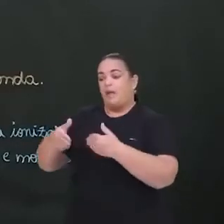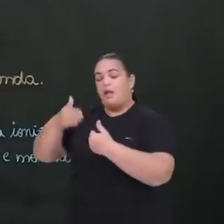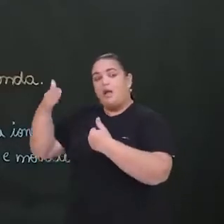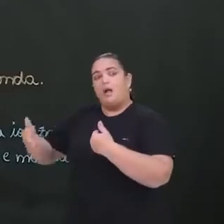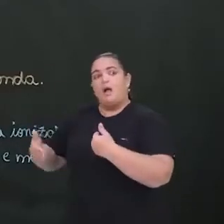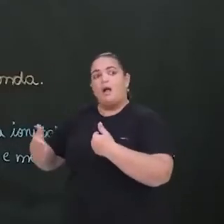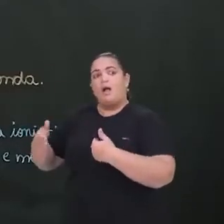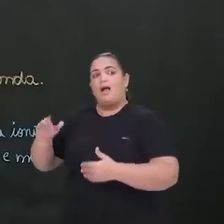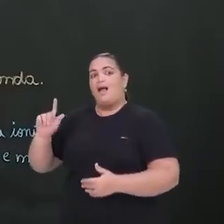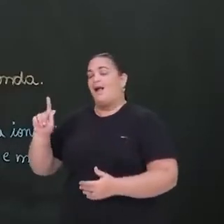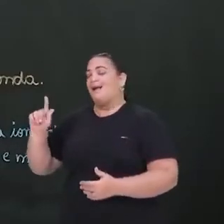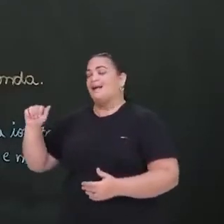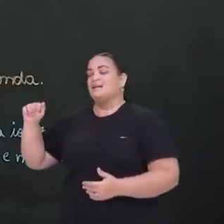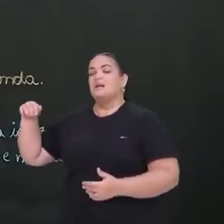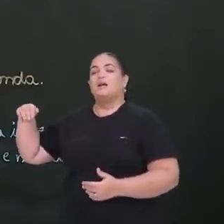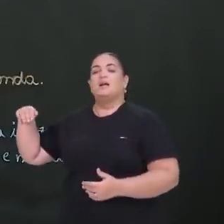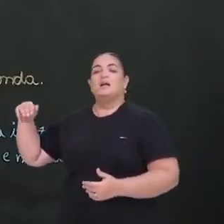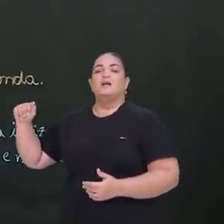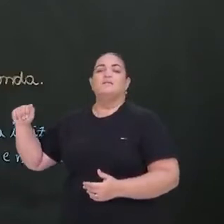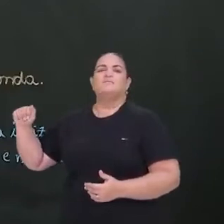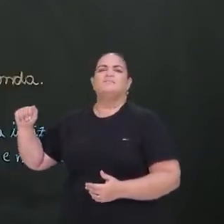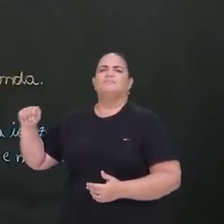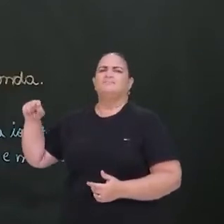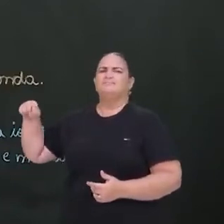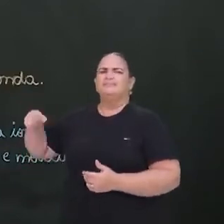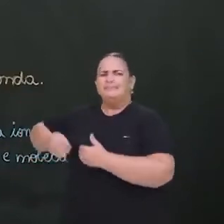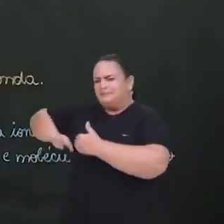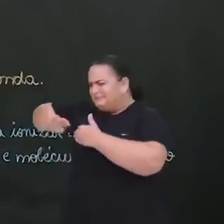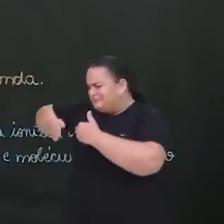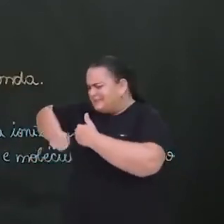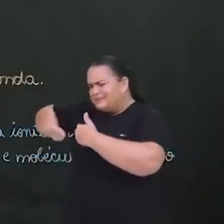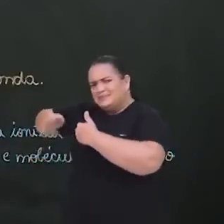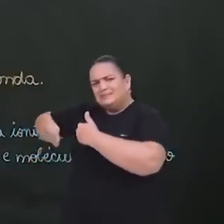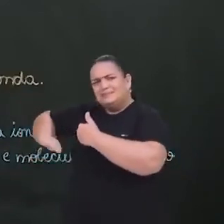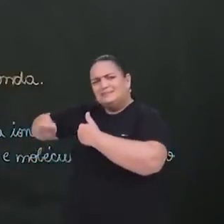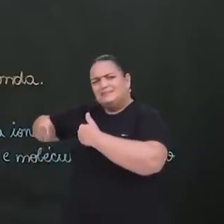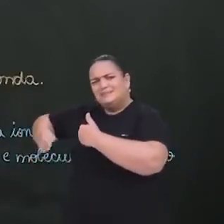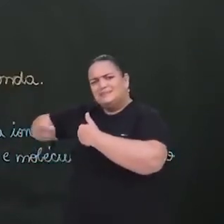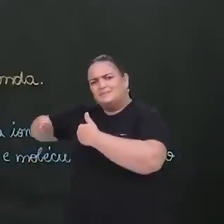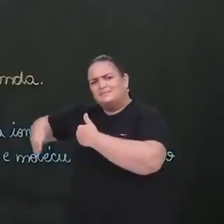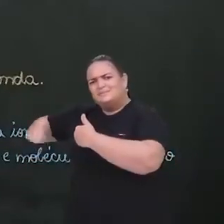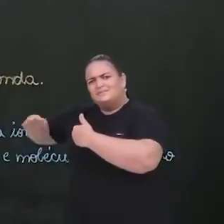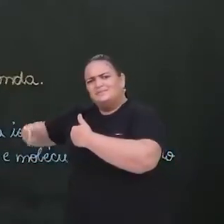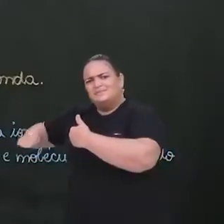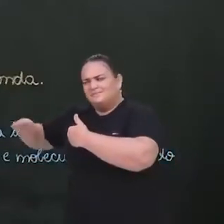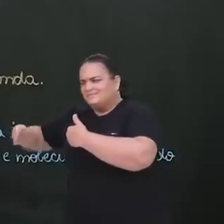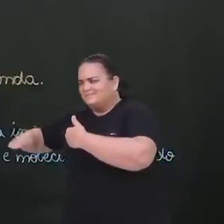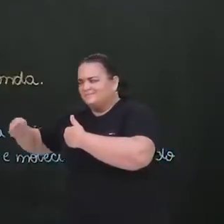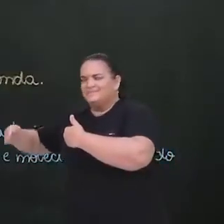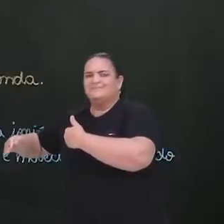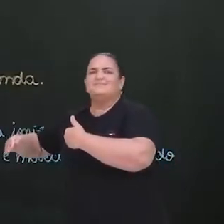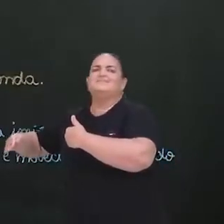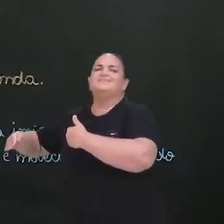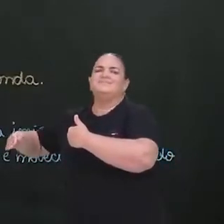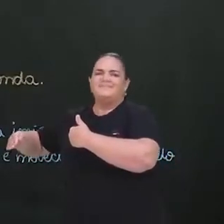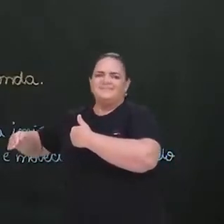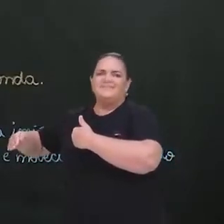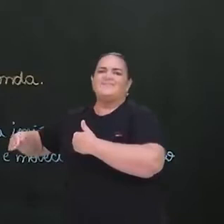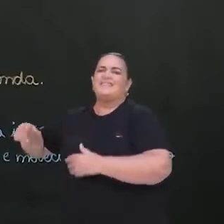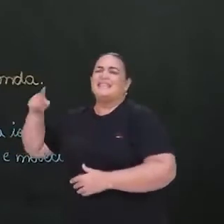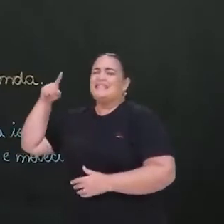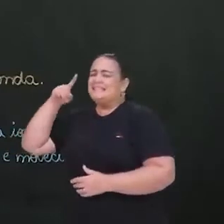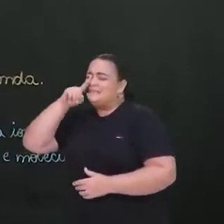gama. Altíssima frequência, comprimento de onda, ó, pequenininho. Essa radiação é que é